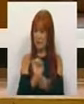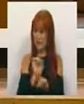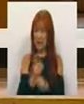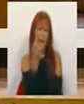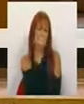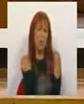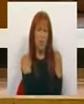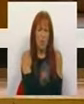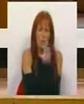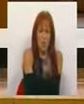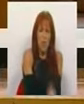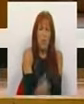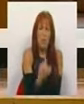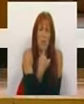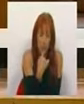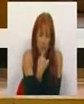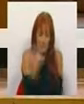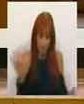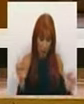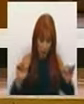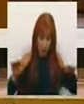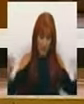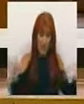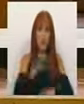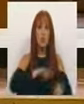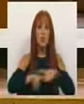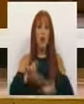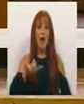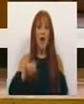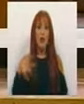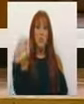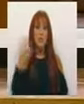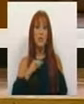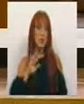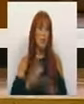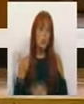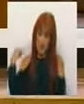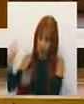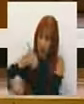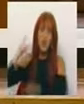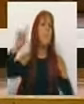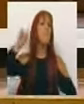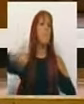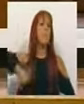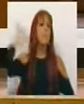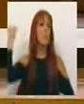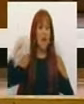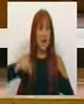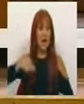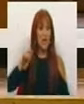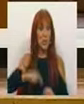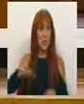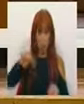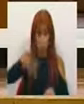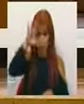pouco é de facto muito pouco em primeiro lugar se o tal carlos praia nos últimos anos principalmente como o